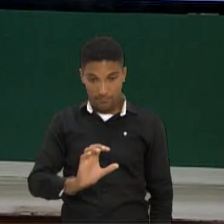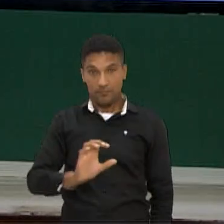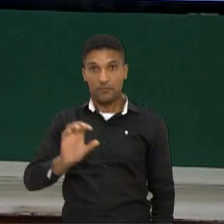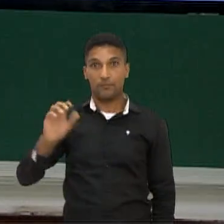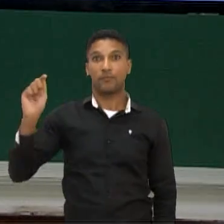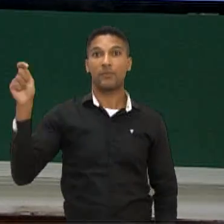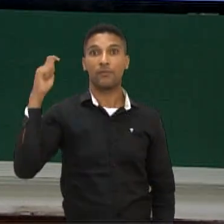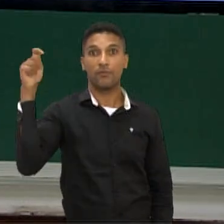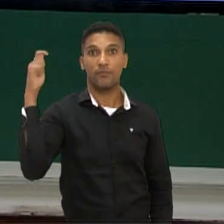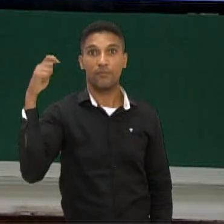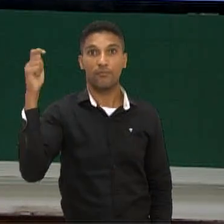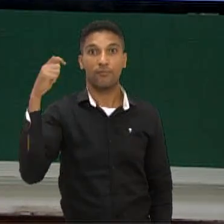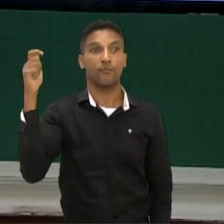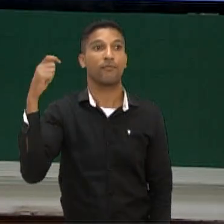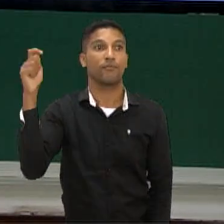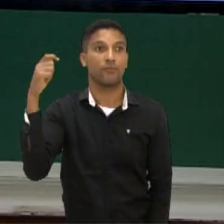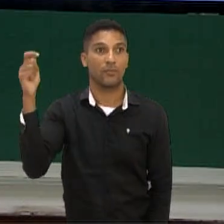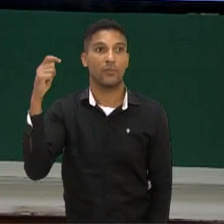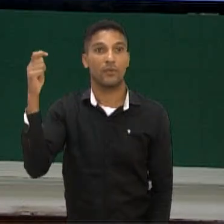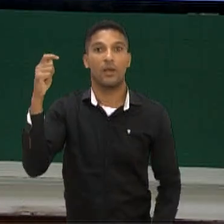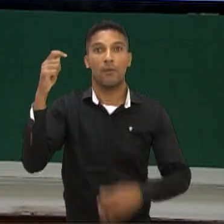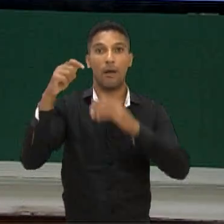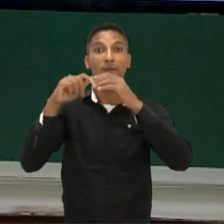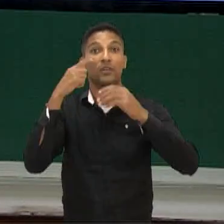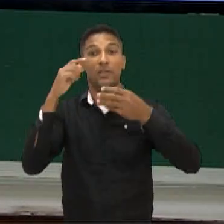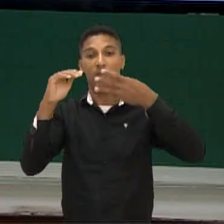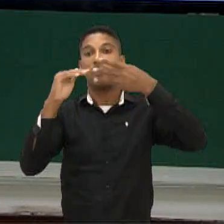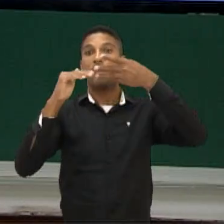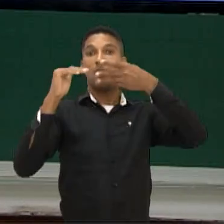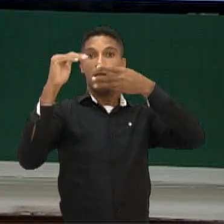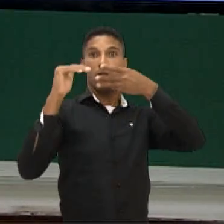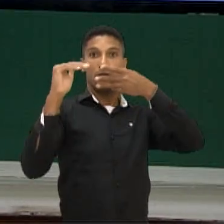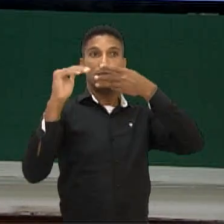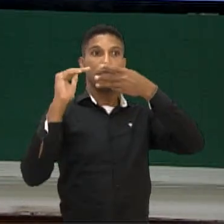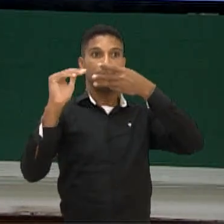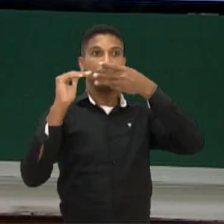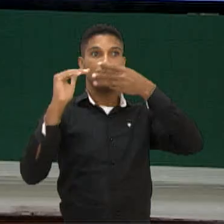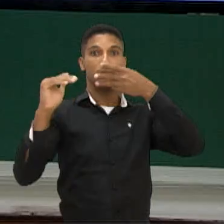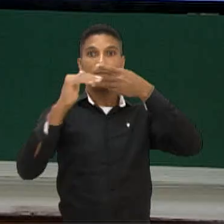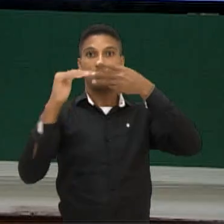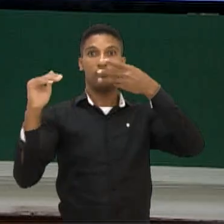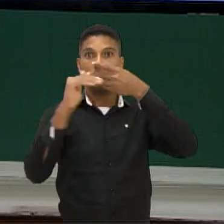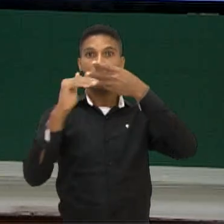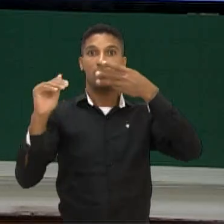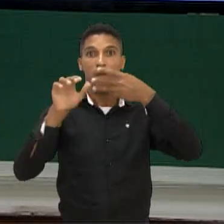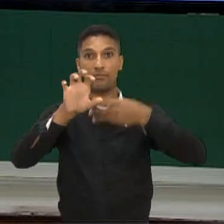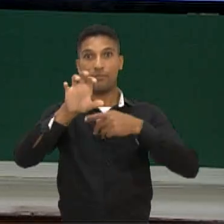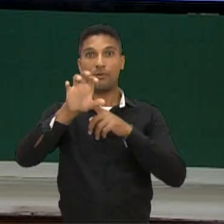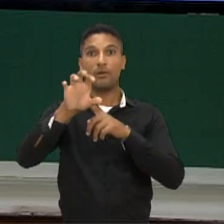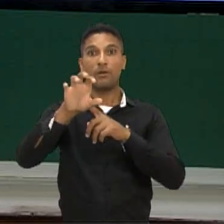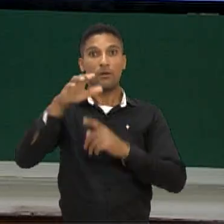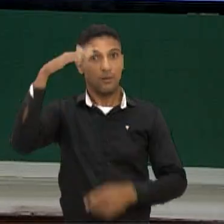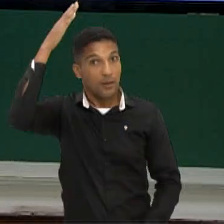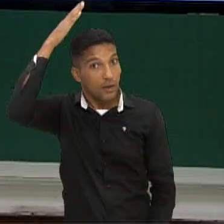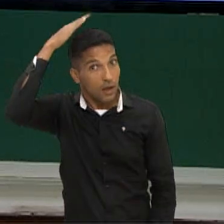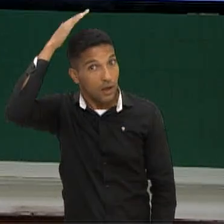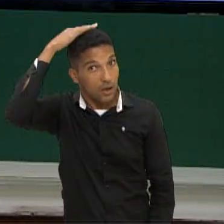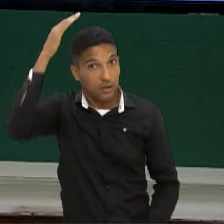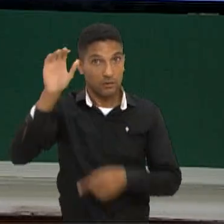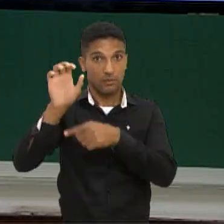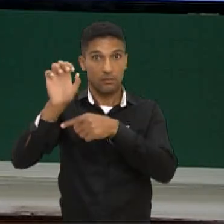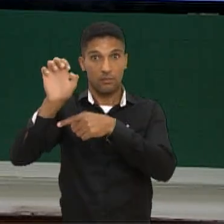vocês foquem mais só nessa região aqui do nosso mapa. Nós estamos falando só sobre o estado do